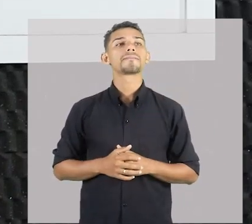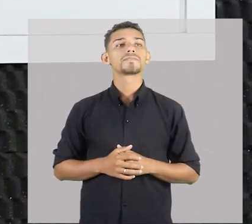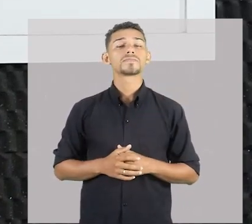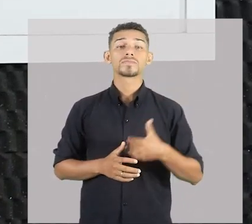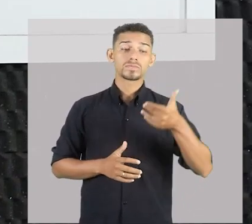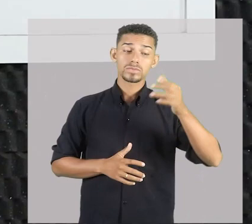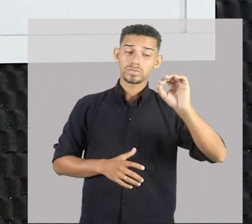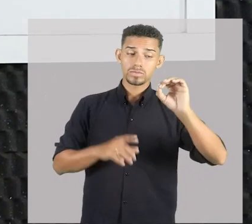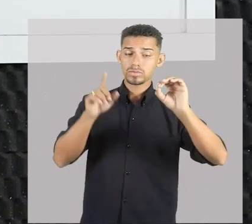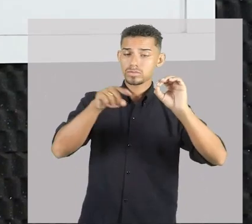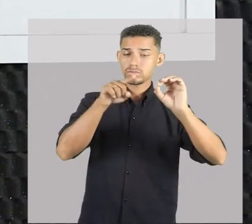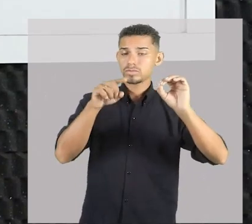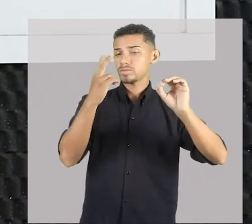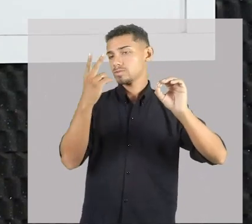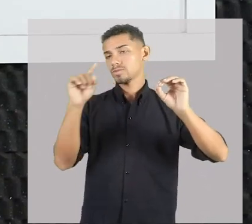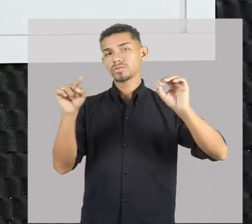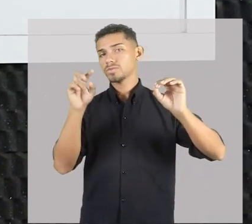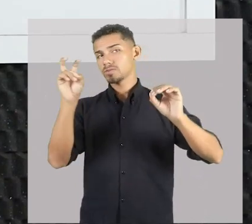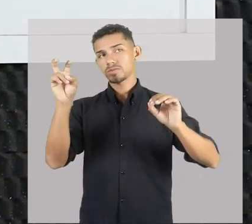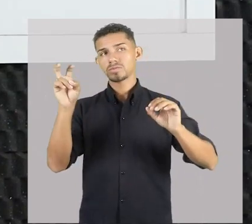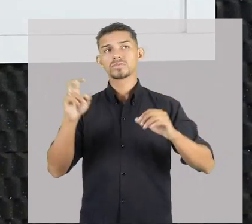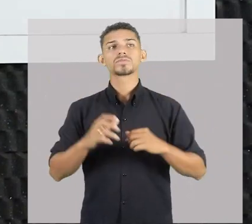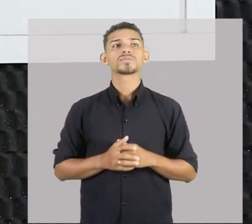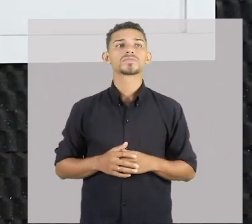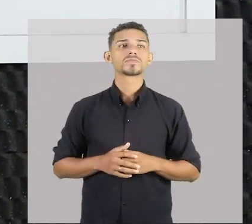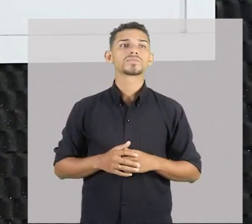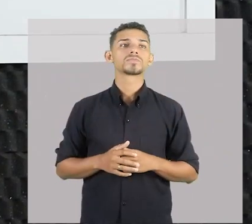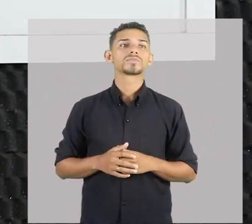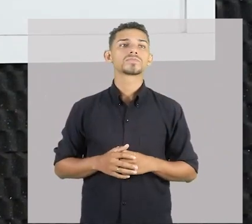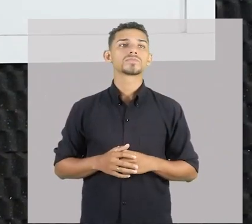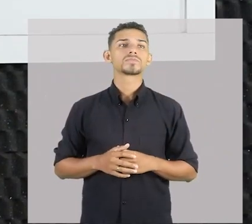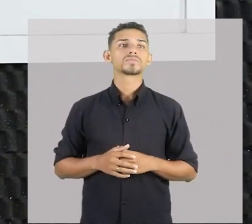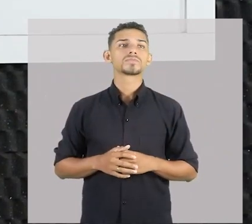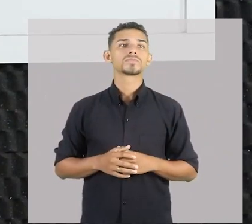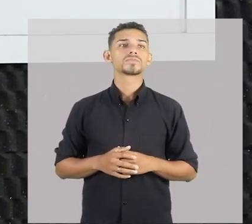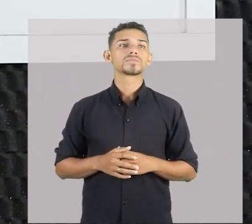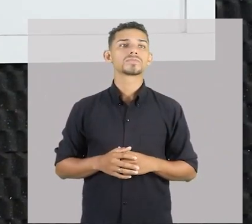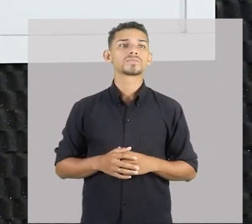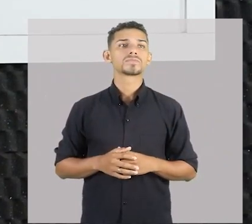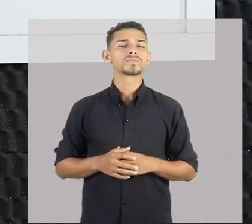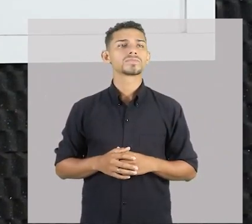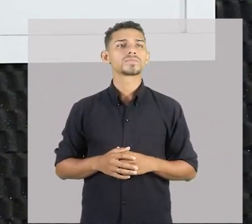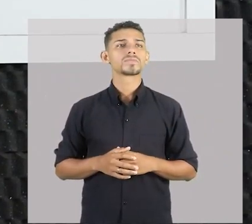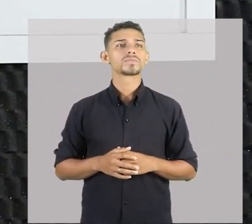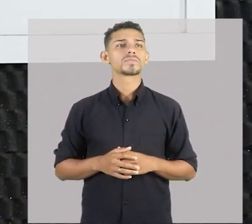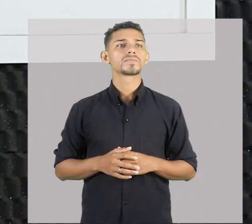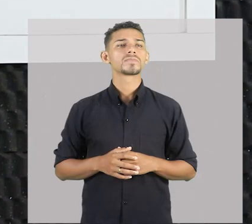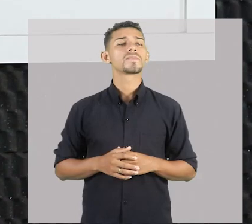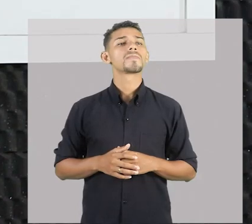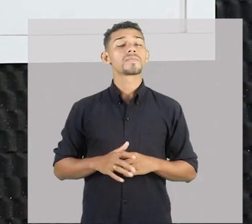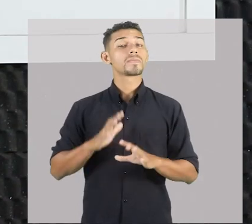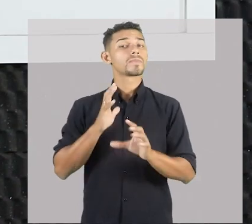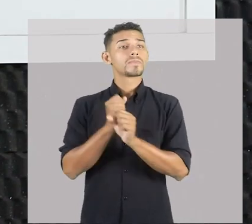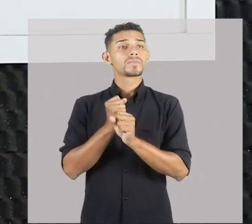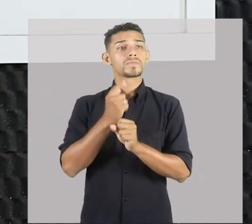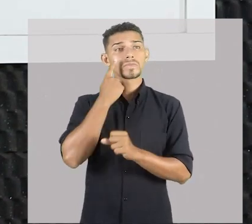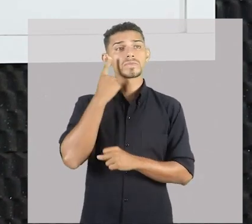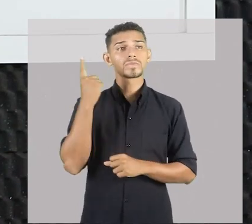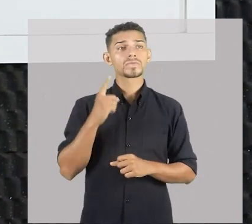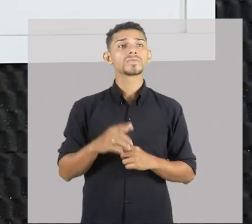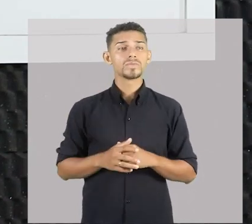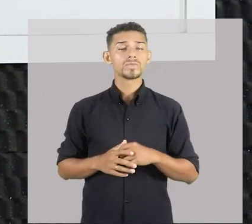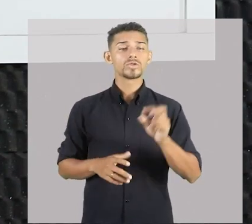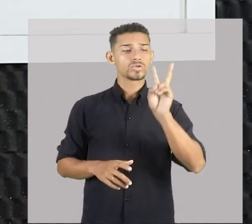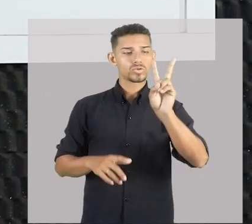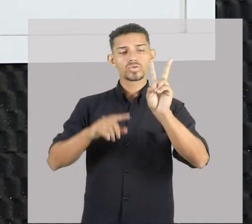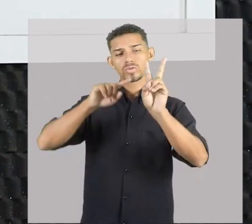vezes 2,5 ou 2,5 vezes 10. Então, o nosso espaço percorrido foi